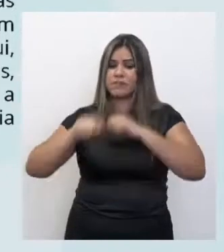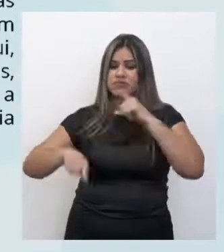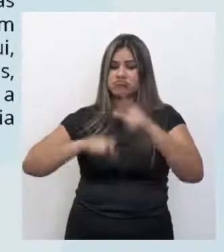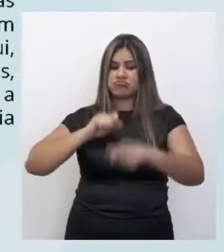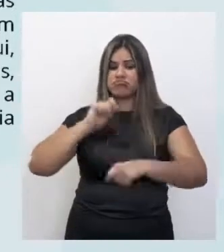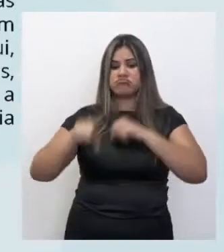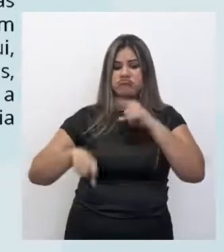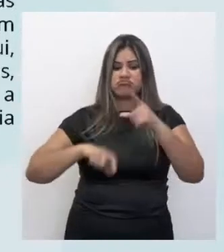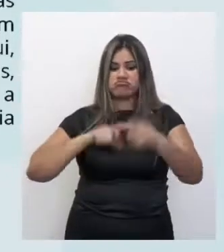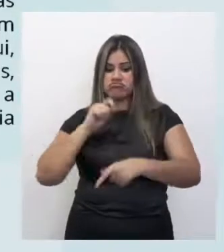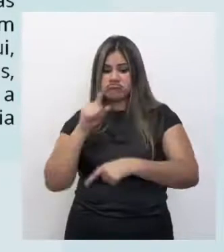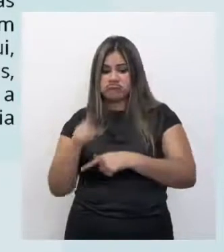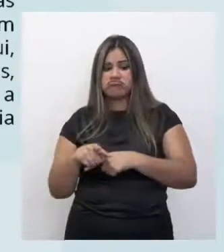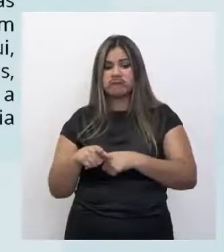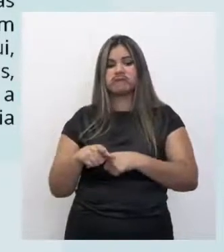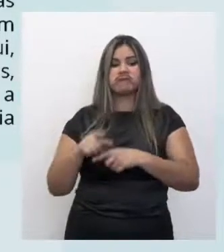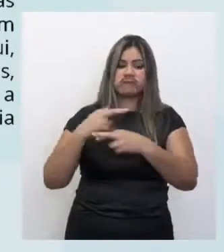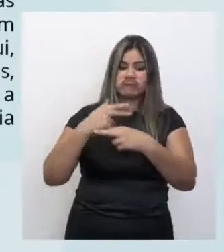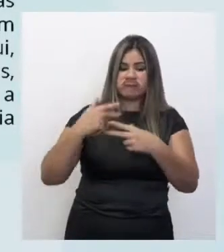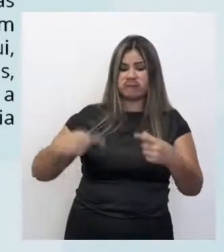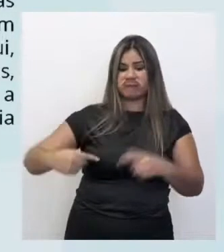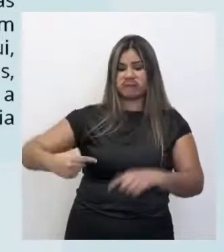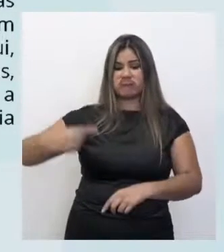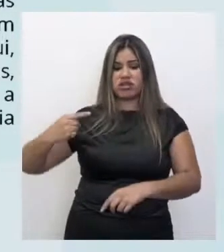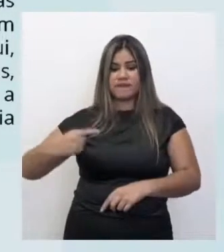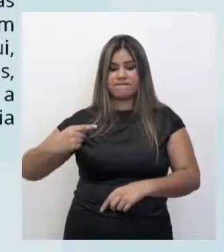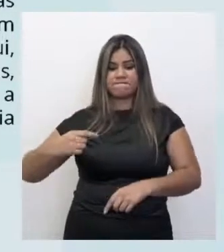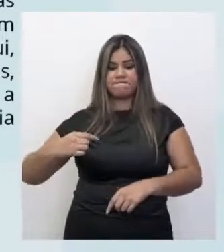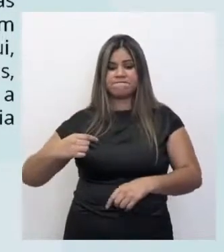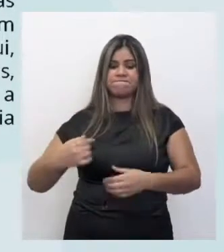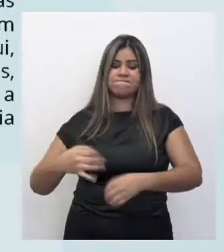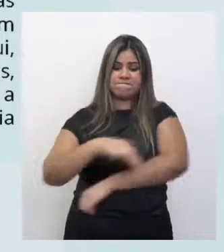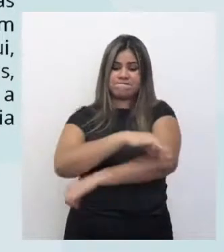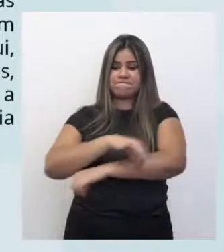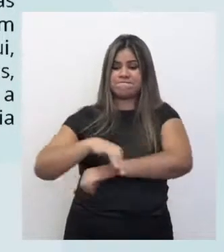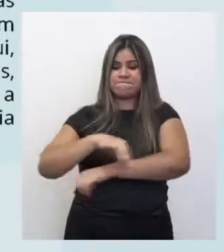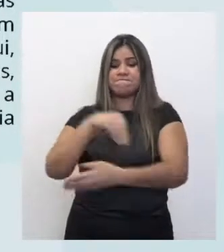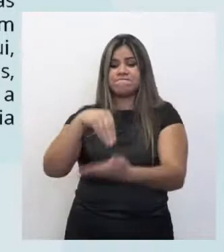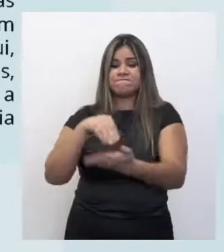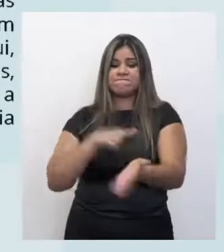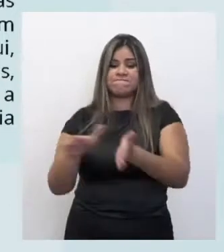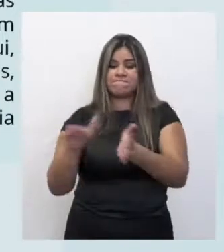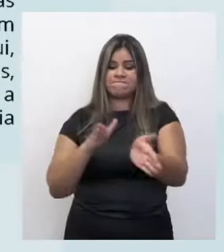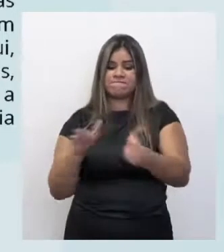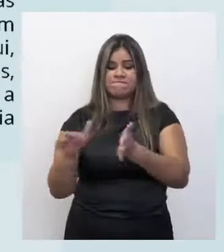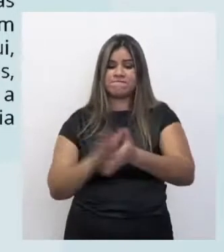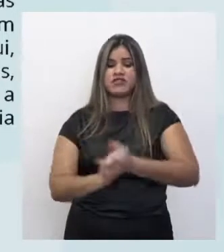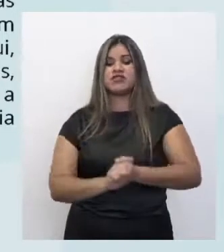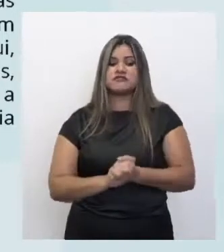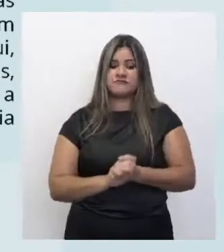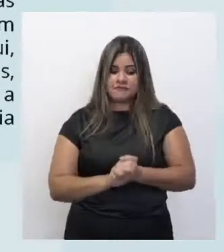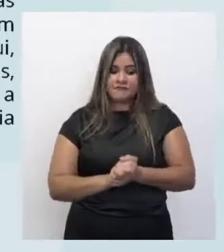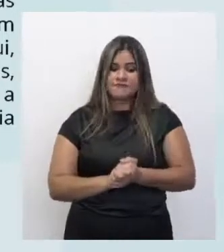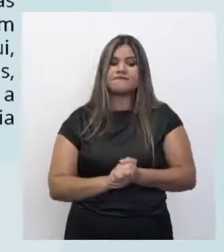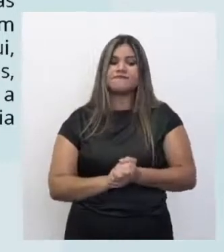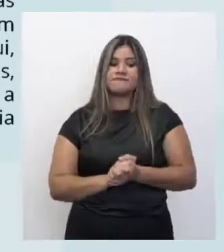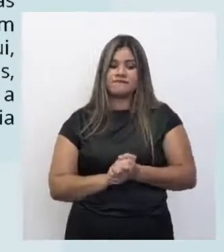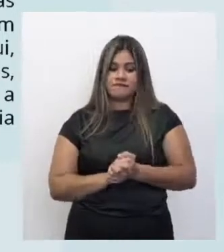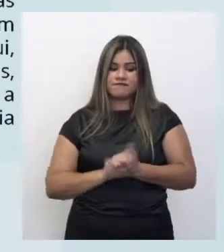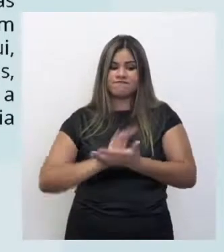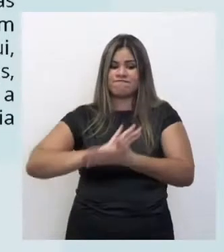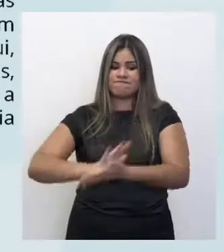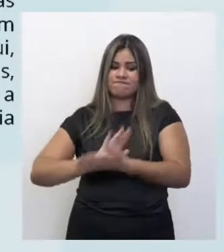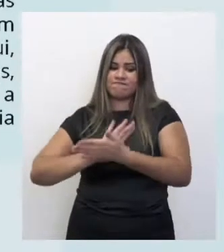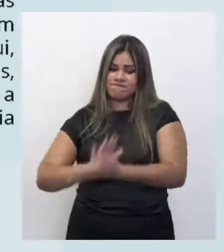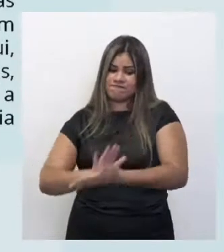deliberativa, insultos, considerações negativas, a arquitetura inacessível, tanto a opressão